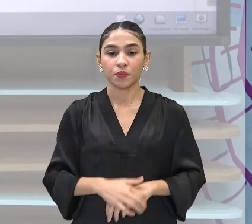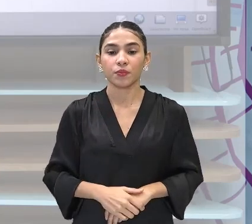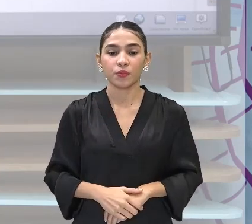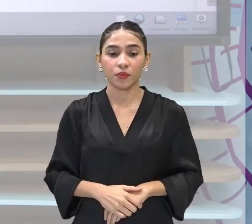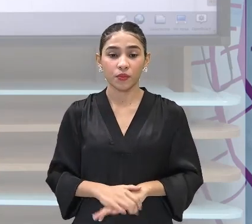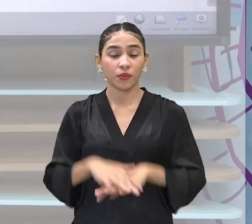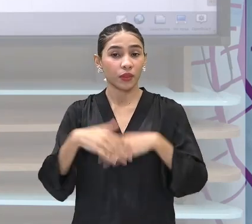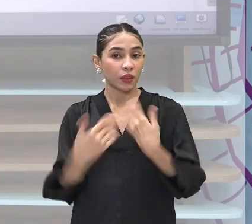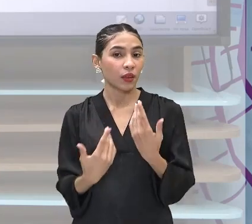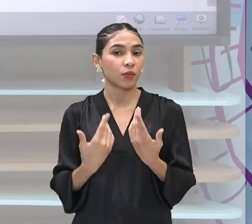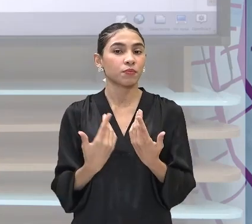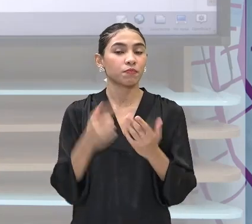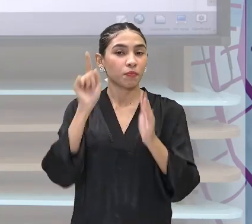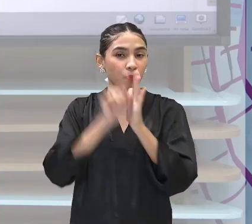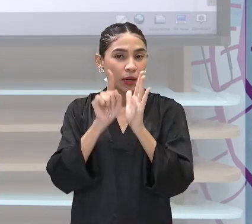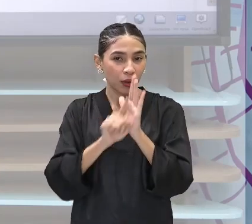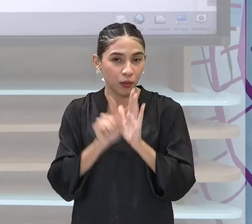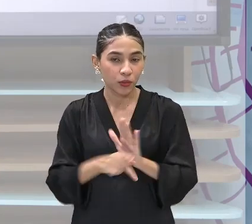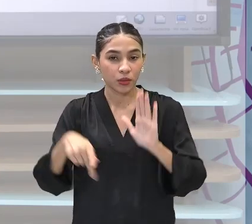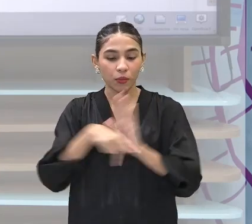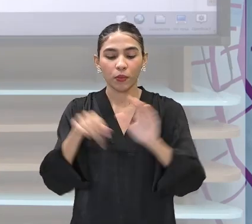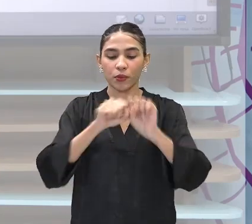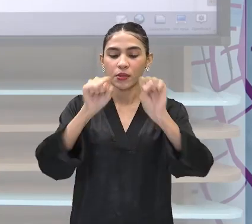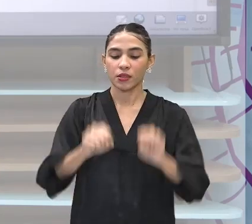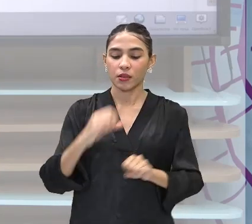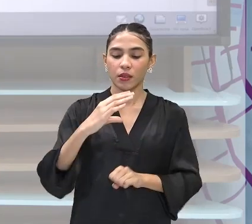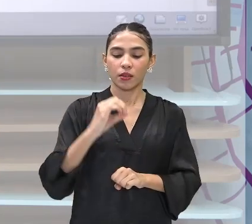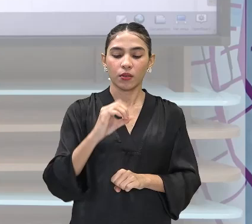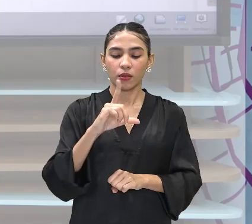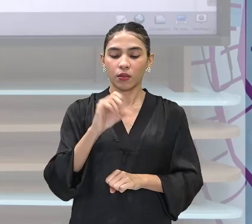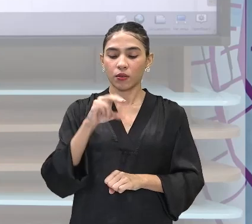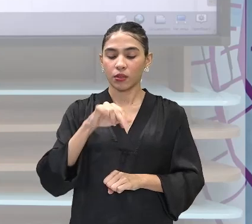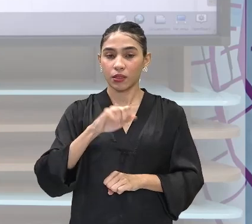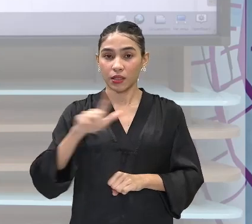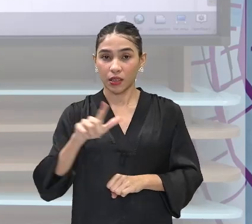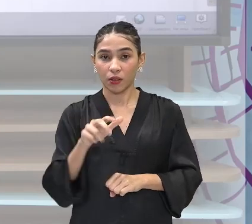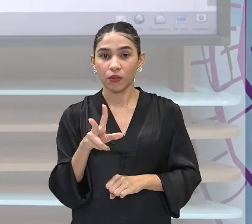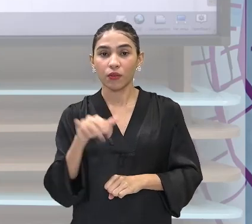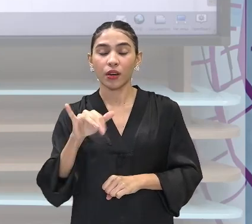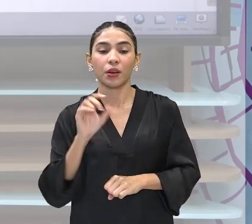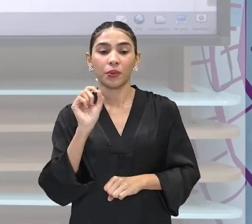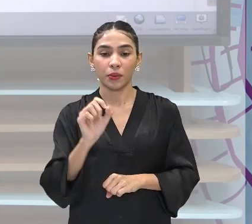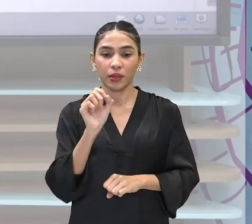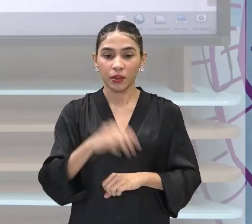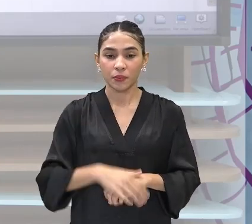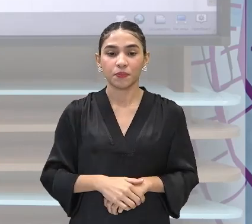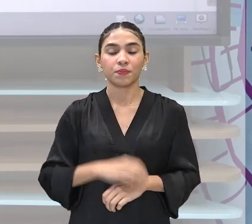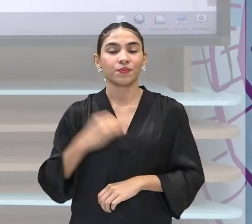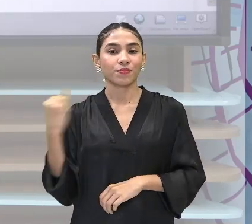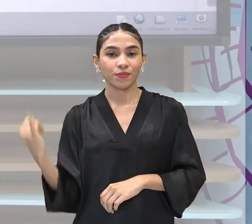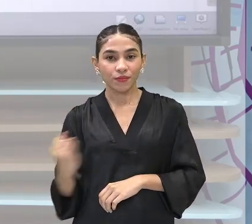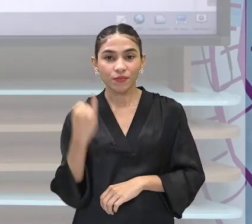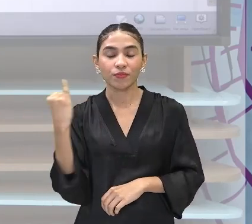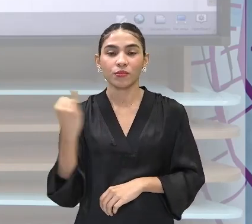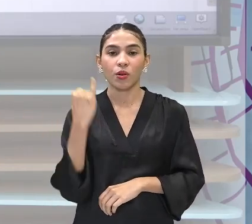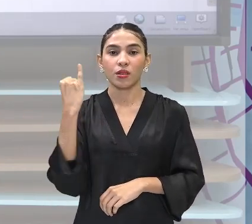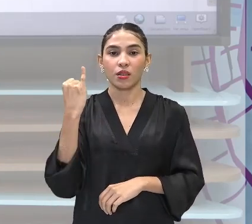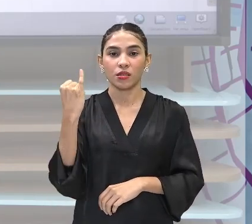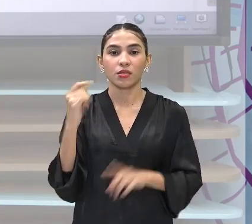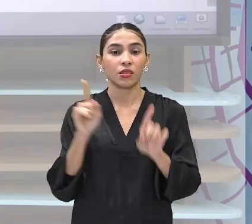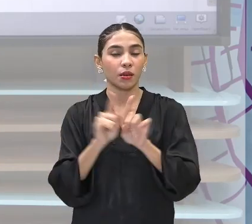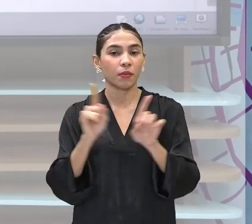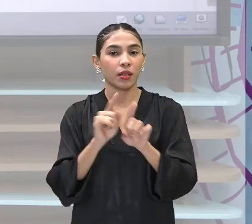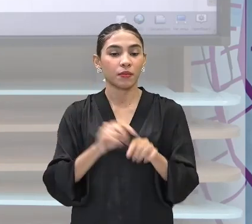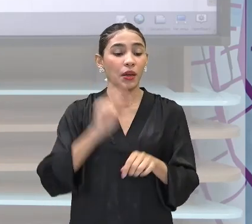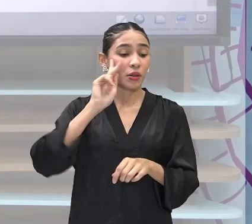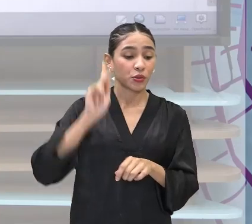E esse questionamento do sistema colonial, ele será, né, importante tanto para